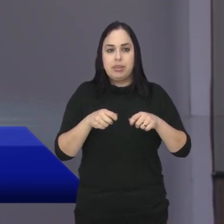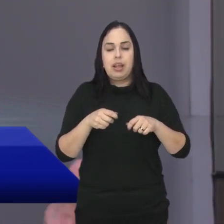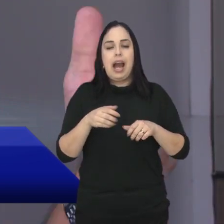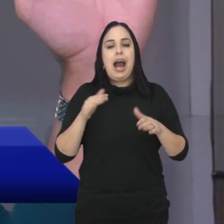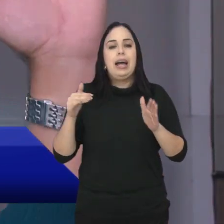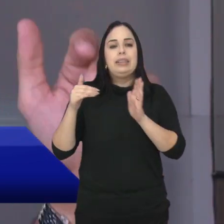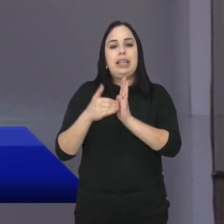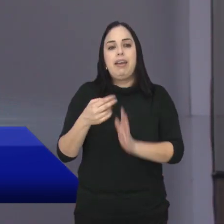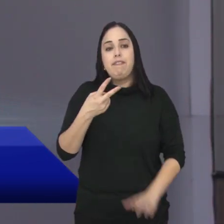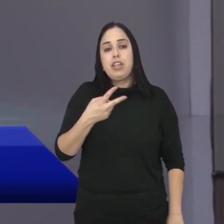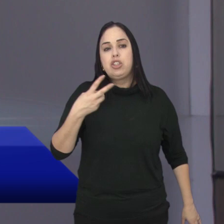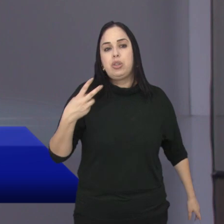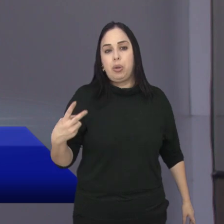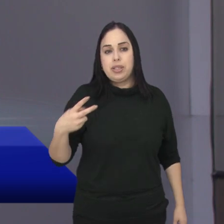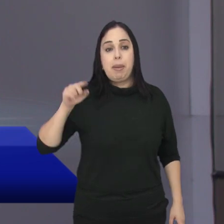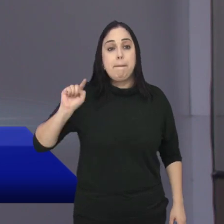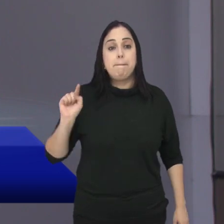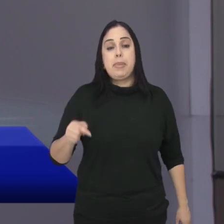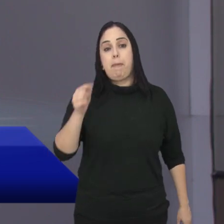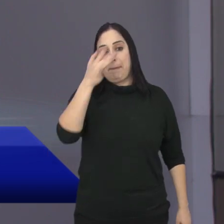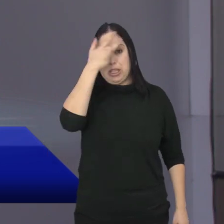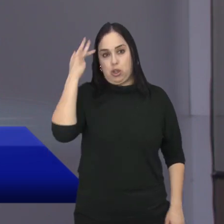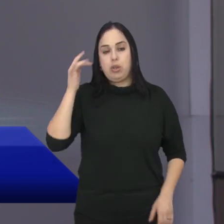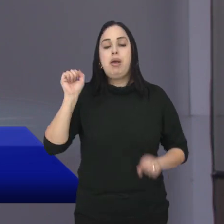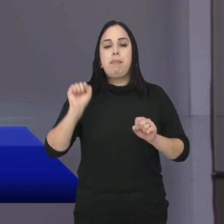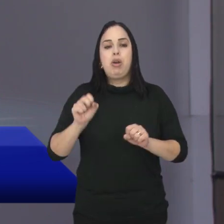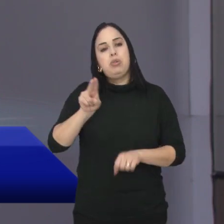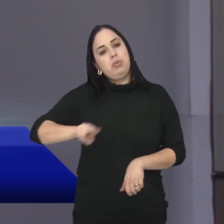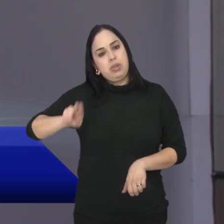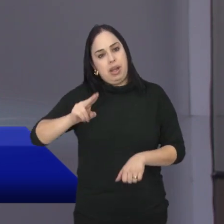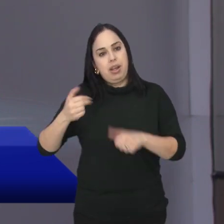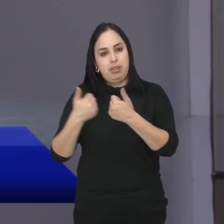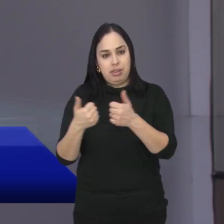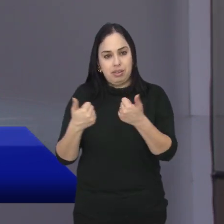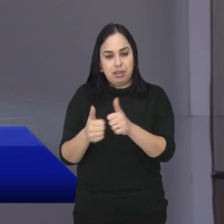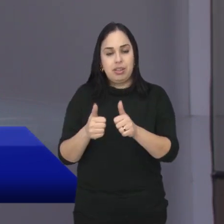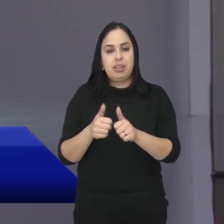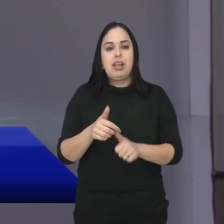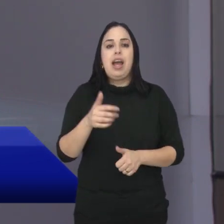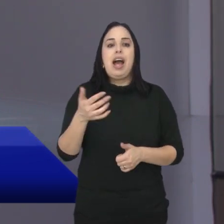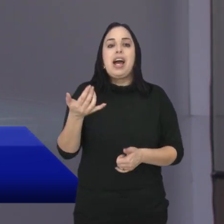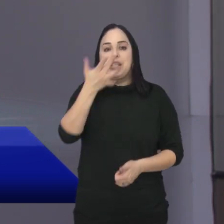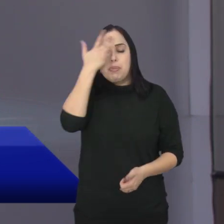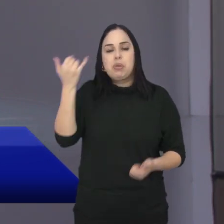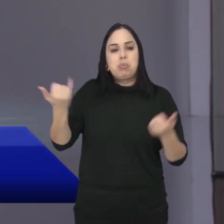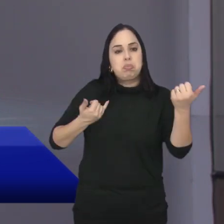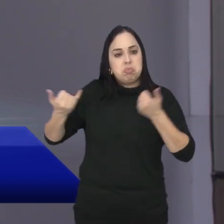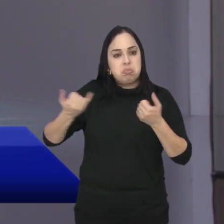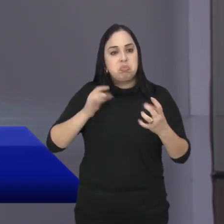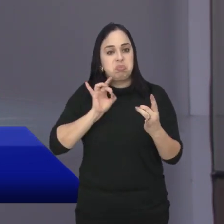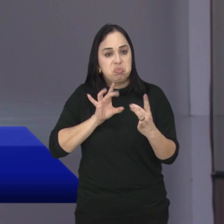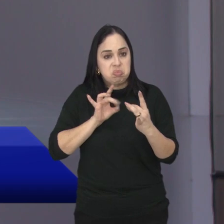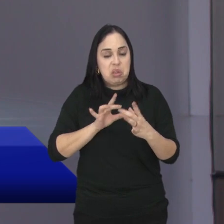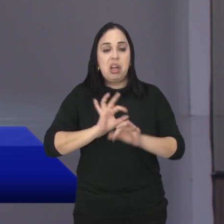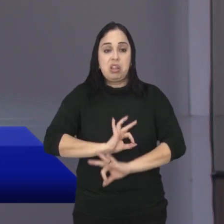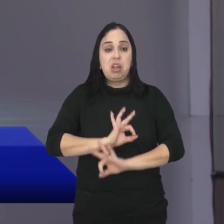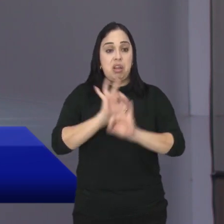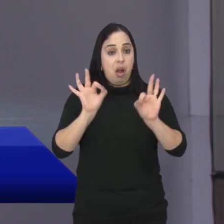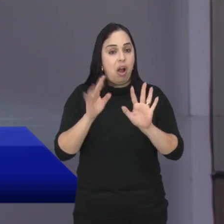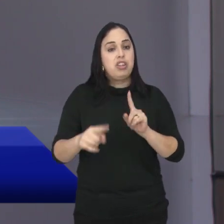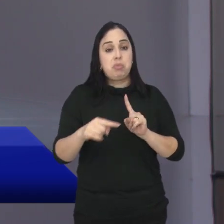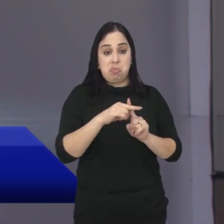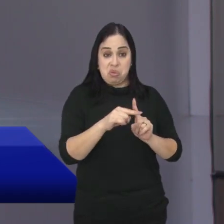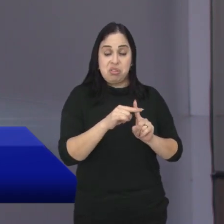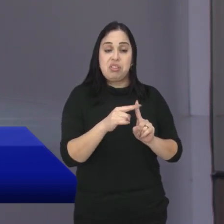atender até 22 mil usuários aí no dia. Então hoje ela está sendo bem confortável, todos os feedbacks que a gente tem por parte da população